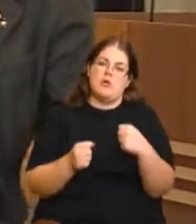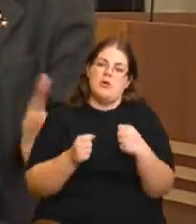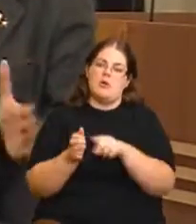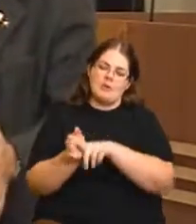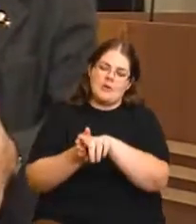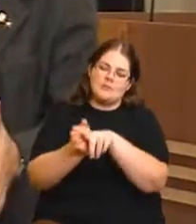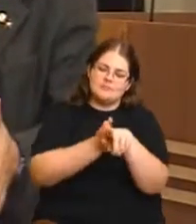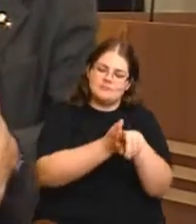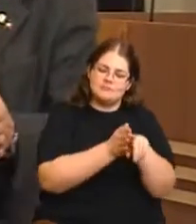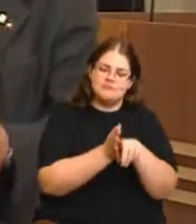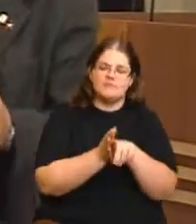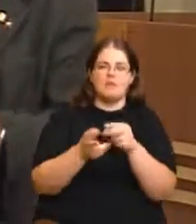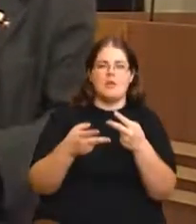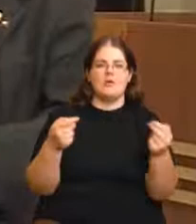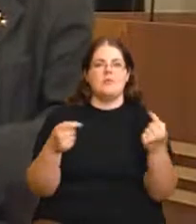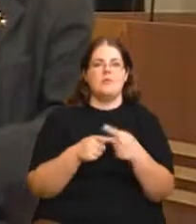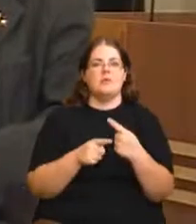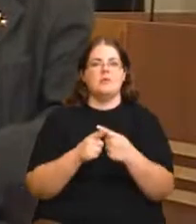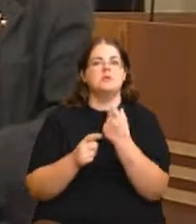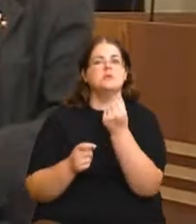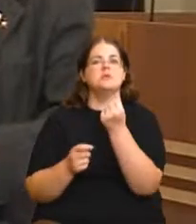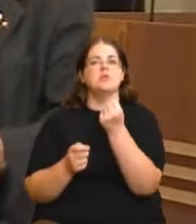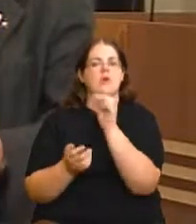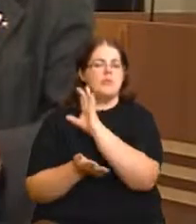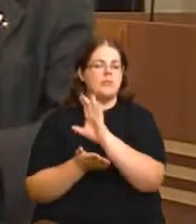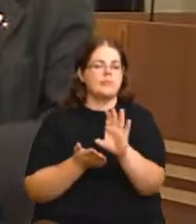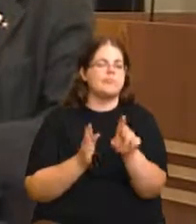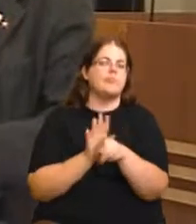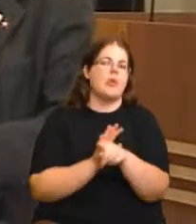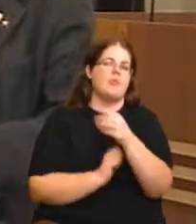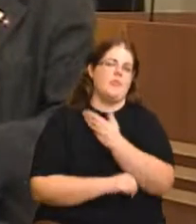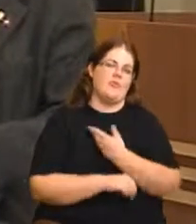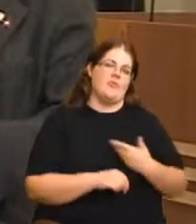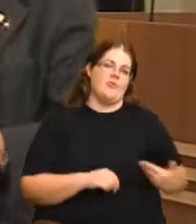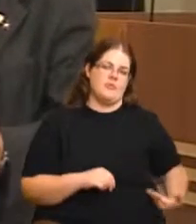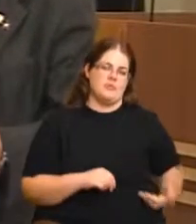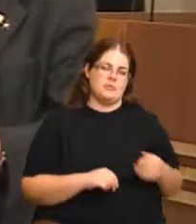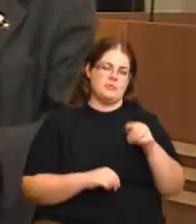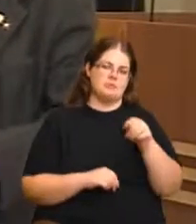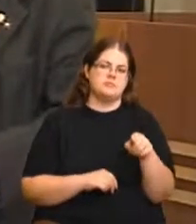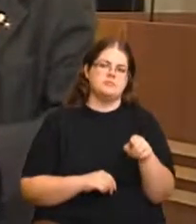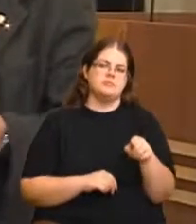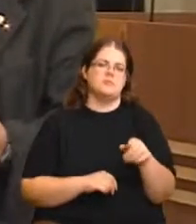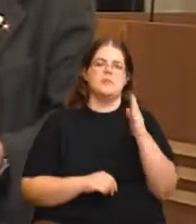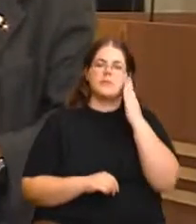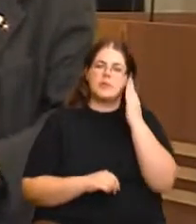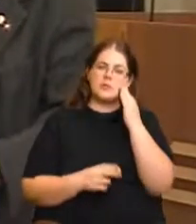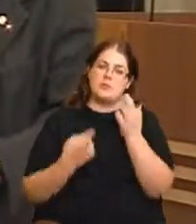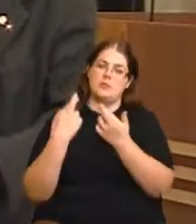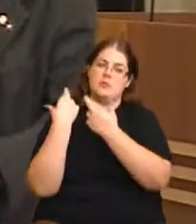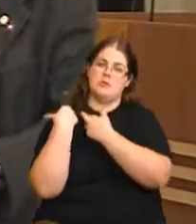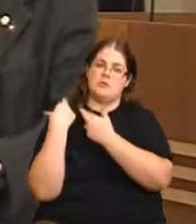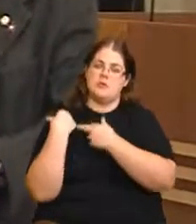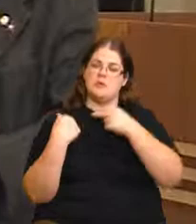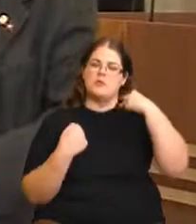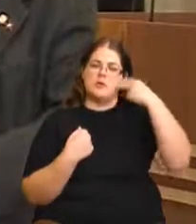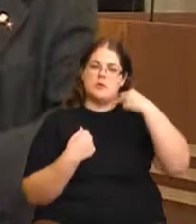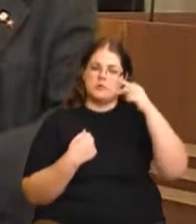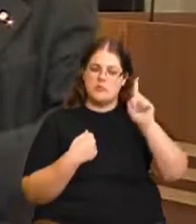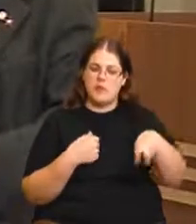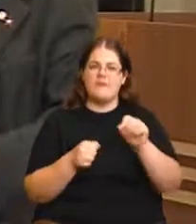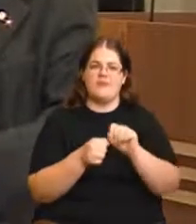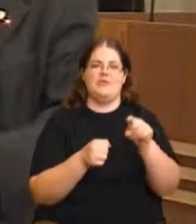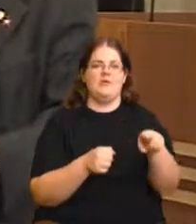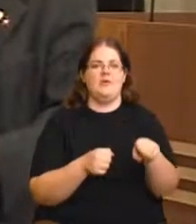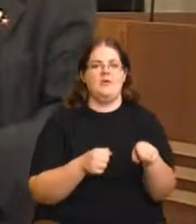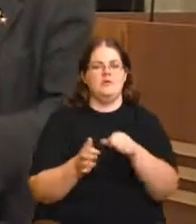com os recursos públicos. Por isso, o papel nosso de vereador é fazer isso. Eu sei que incomoda, é chato para as pessoas que,